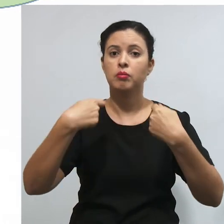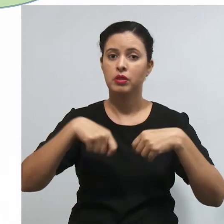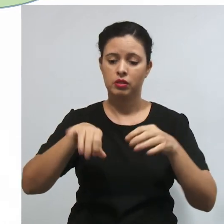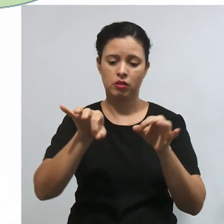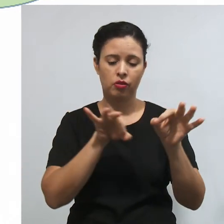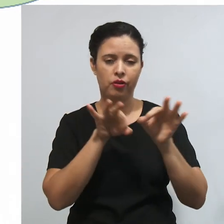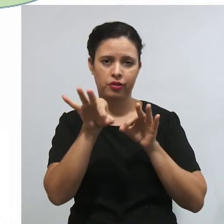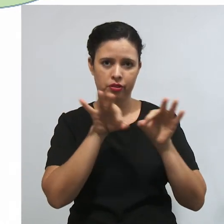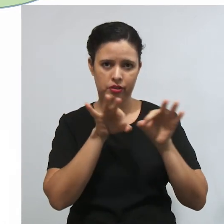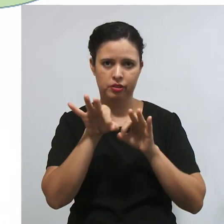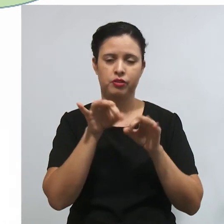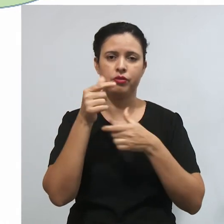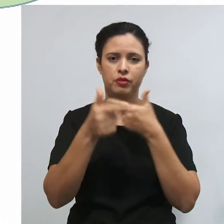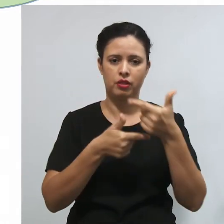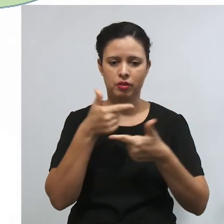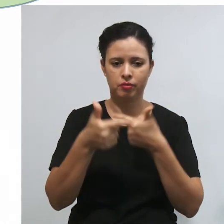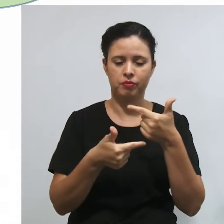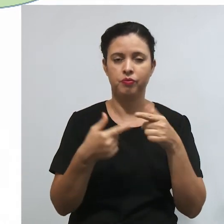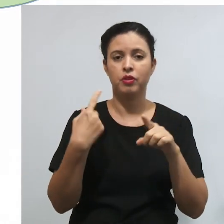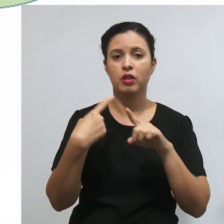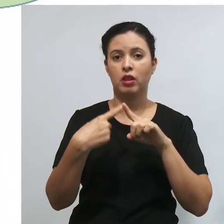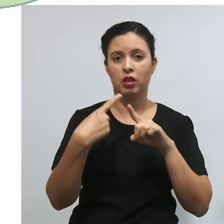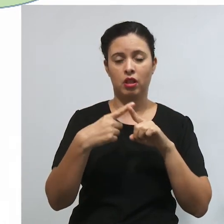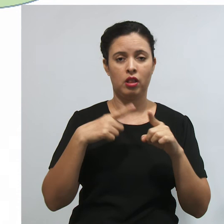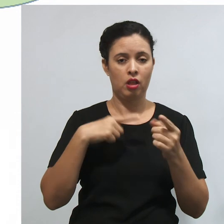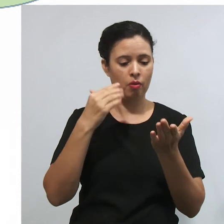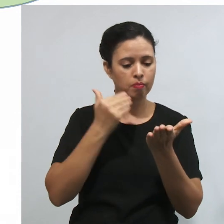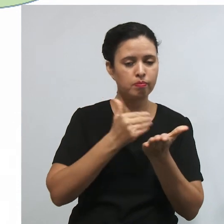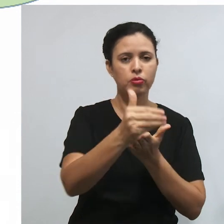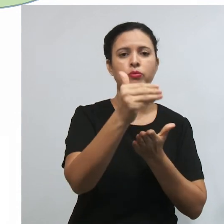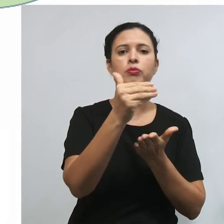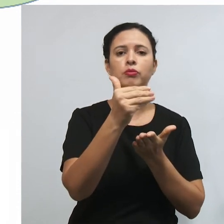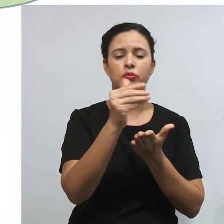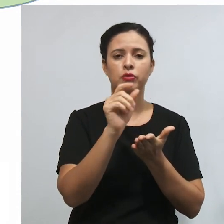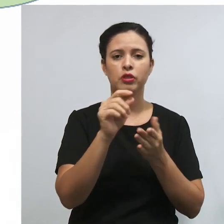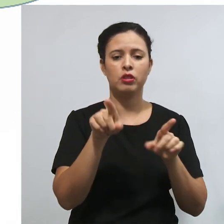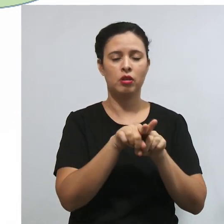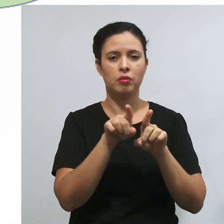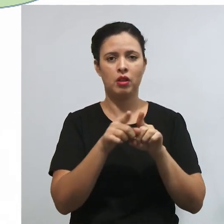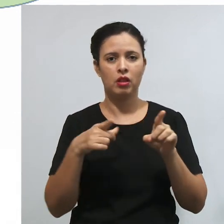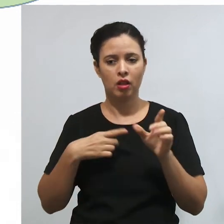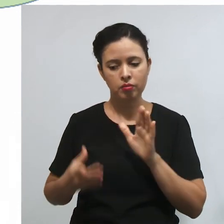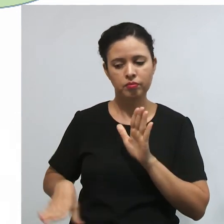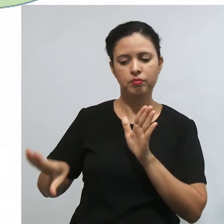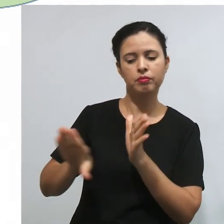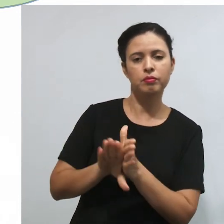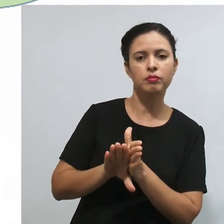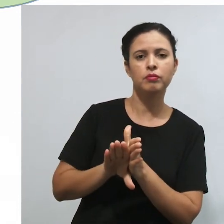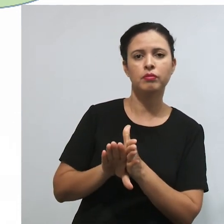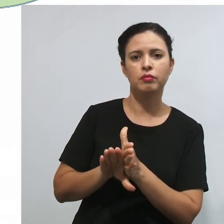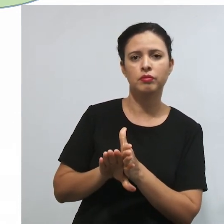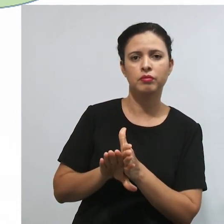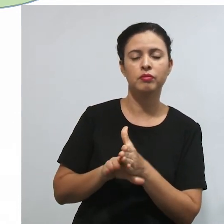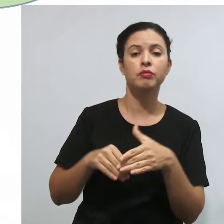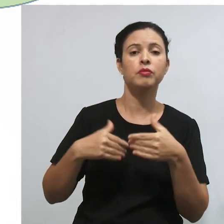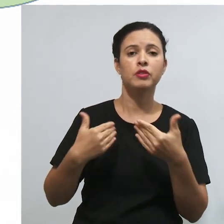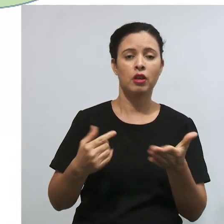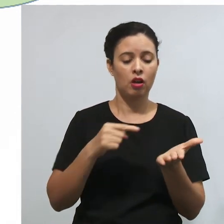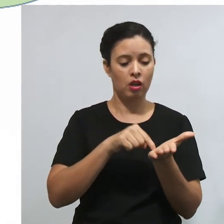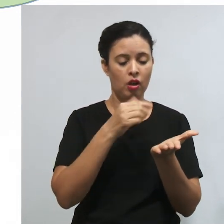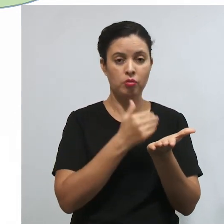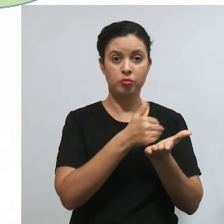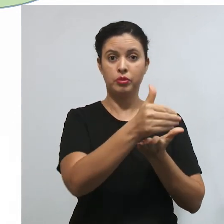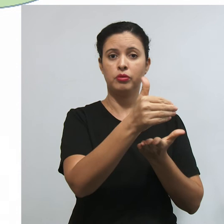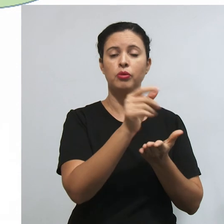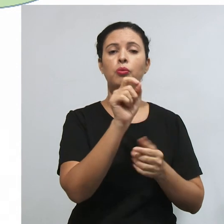né? Porque a gente tem um ponto de partida e tem um ponto de chegada. Então, nesse ponto de